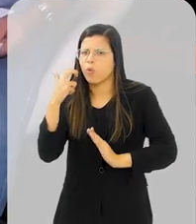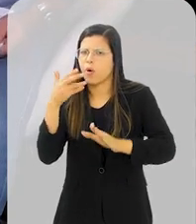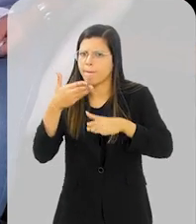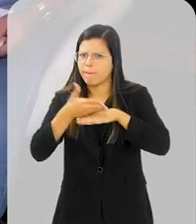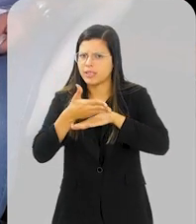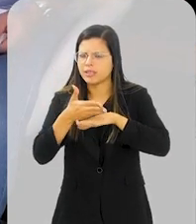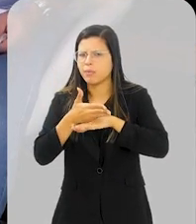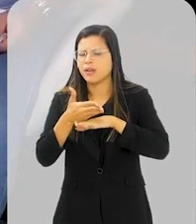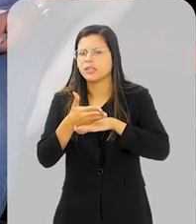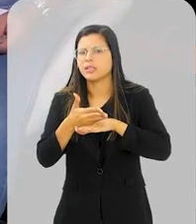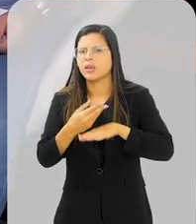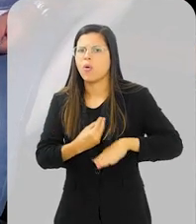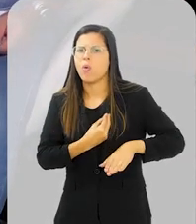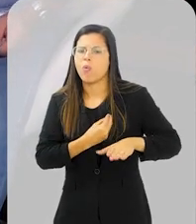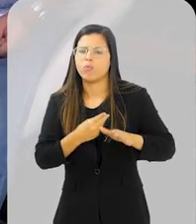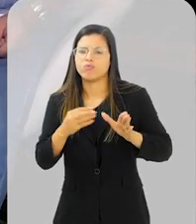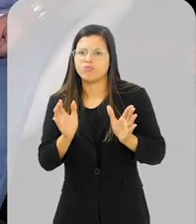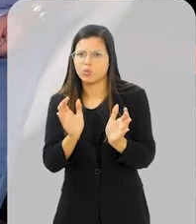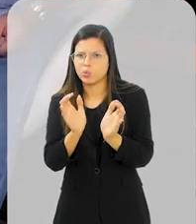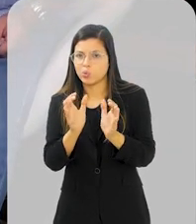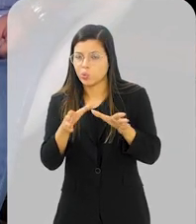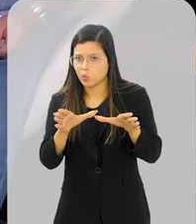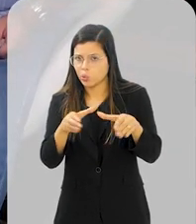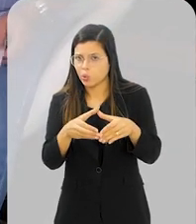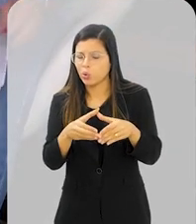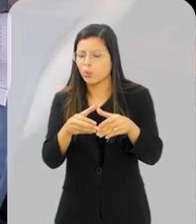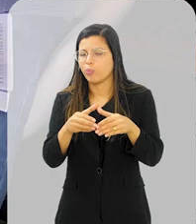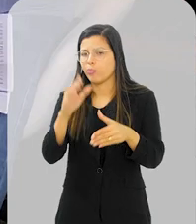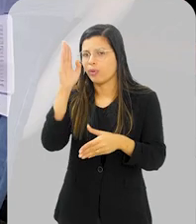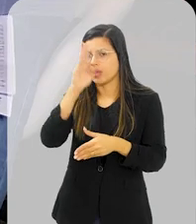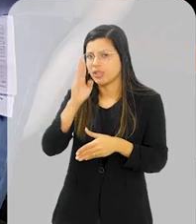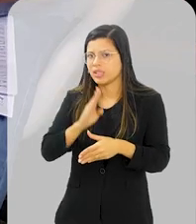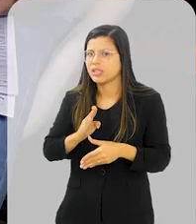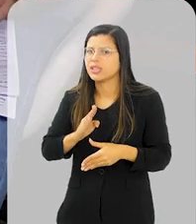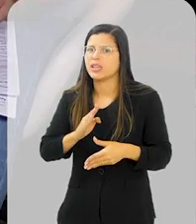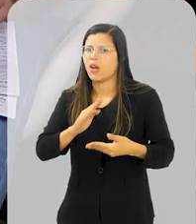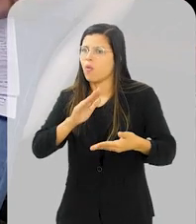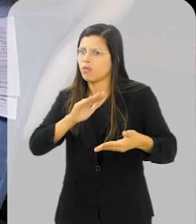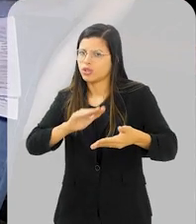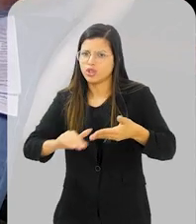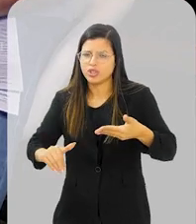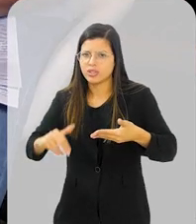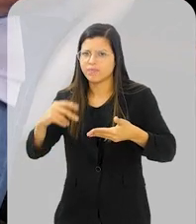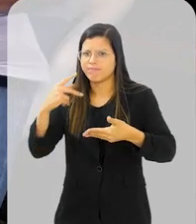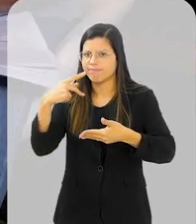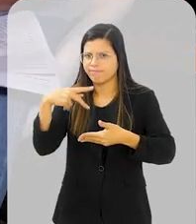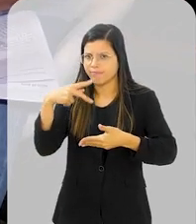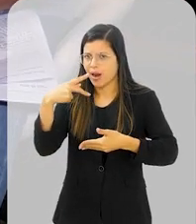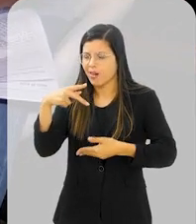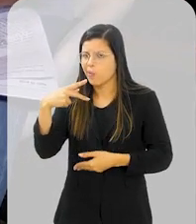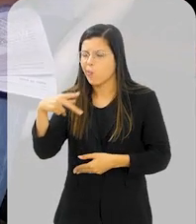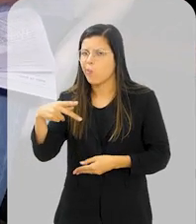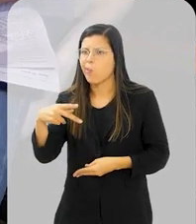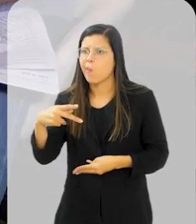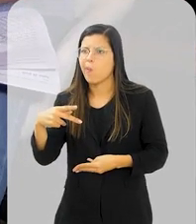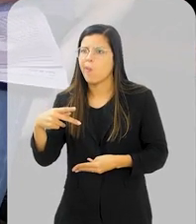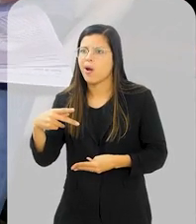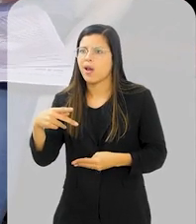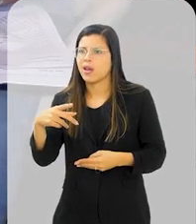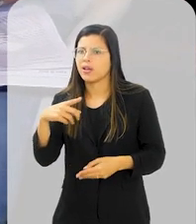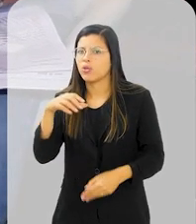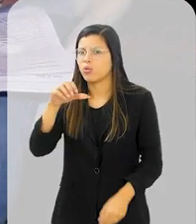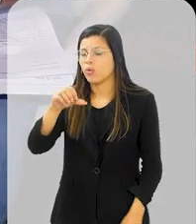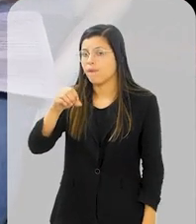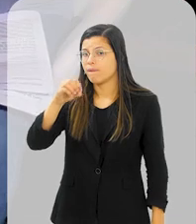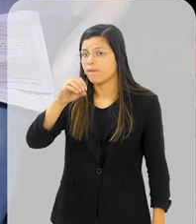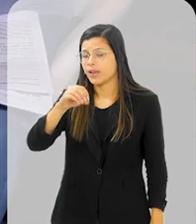participação da seleção brasileira na Copa América, eliminada pelo Paraguai depois de empatar nos